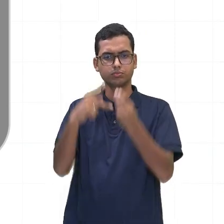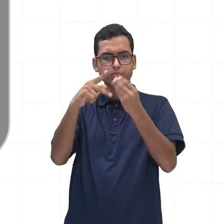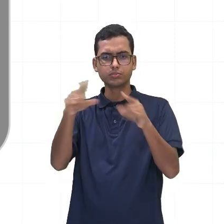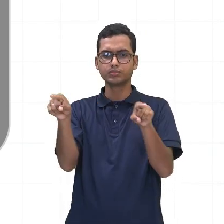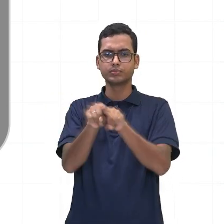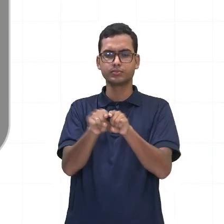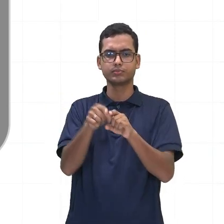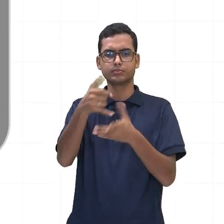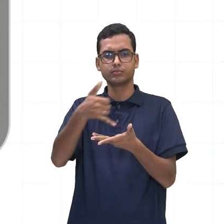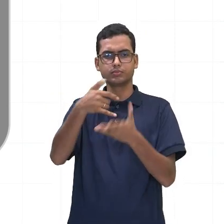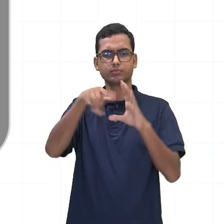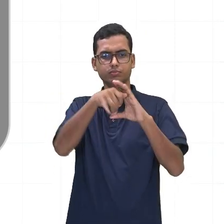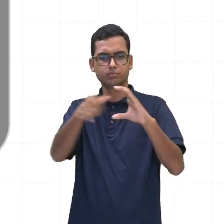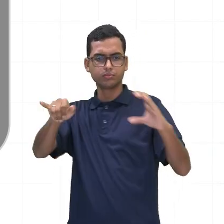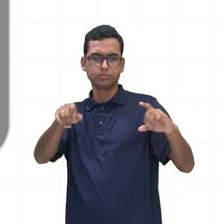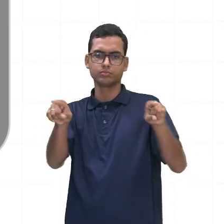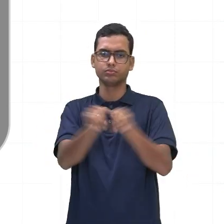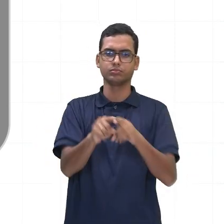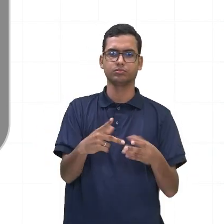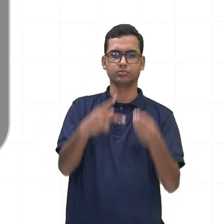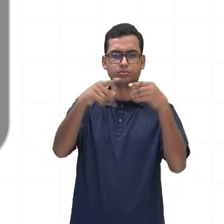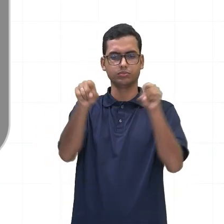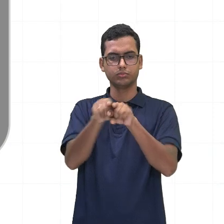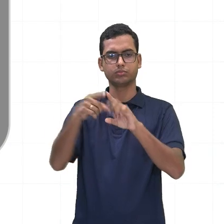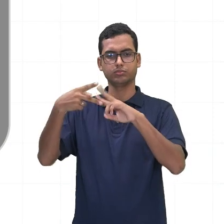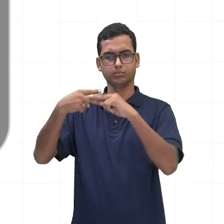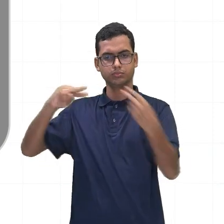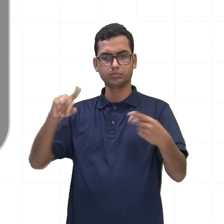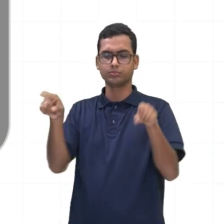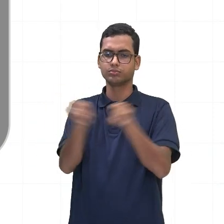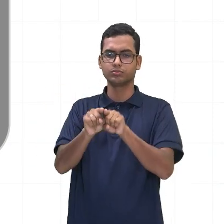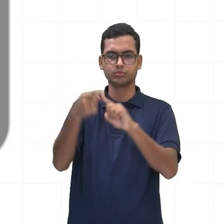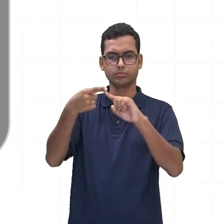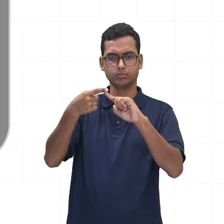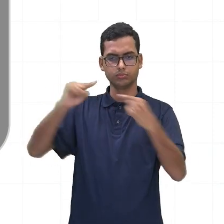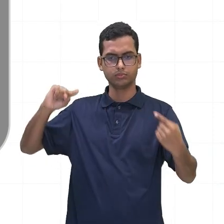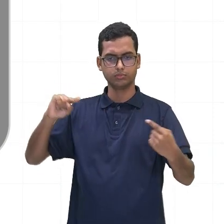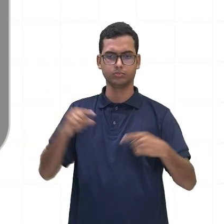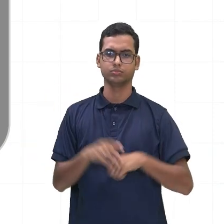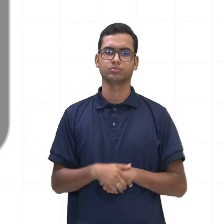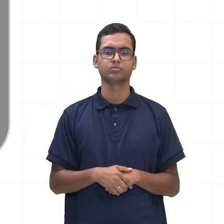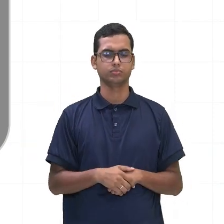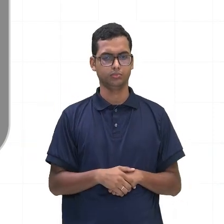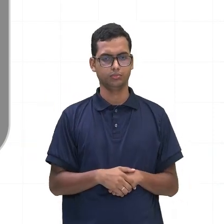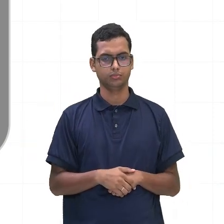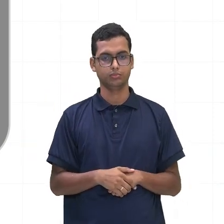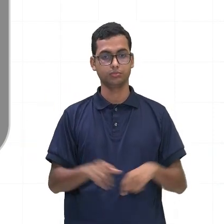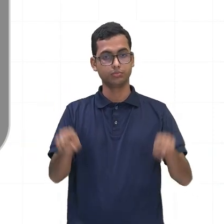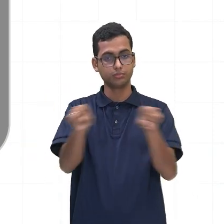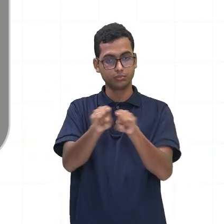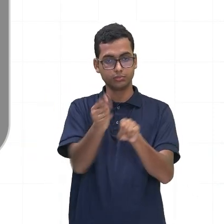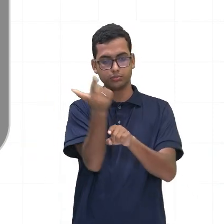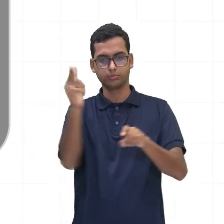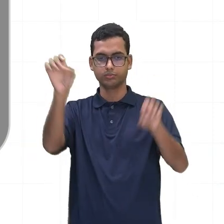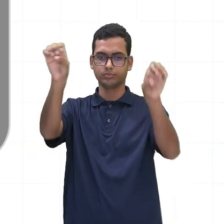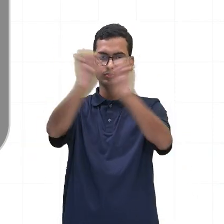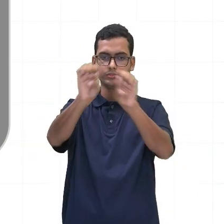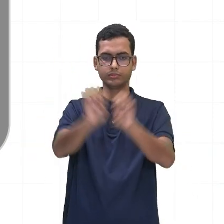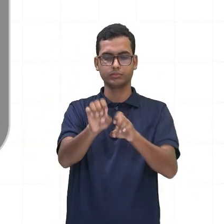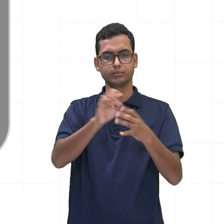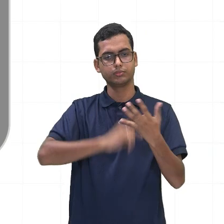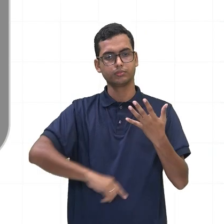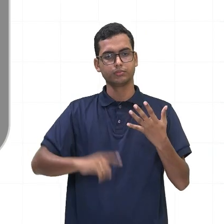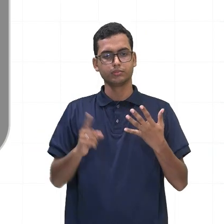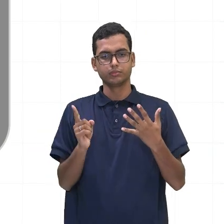como o DNA e o RNA. Temos aí mais uma estrutura,